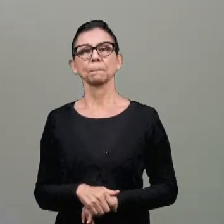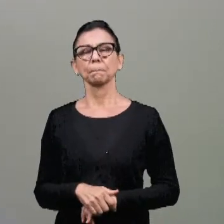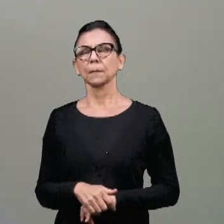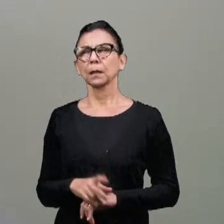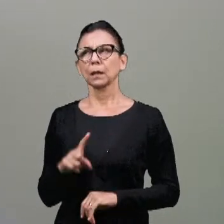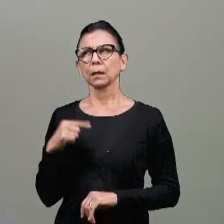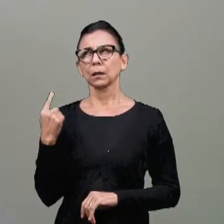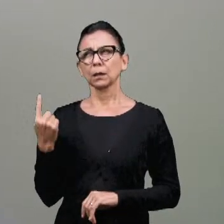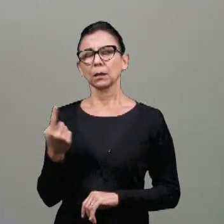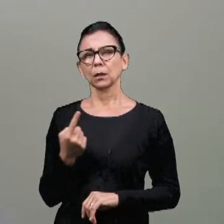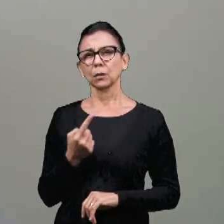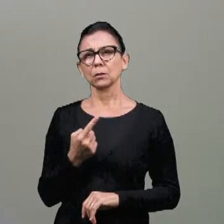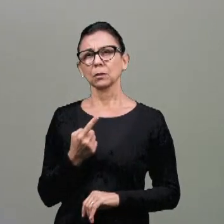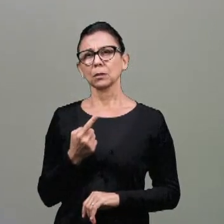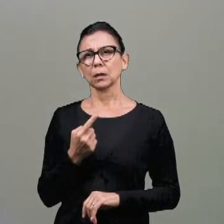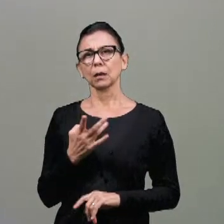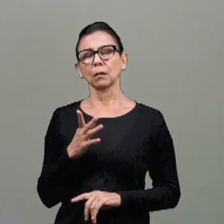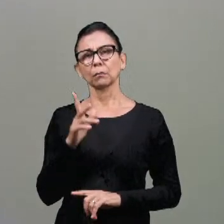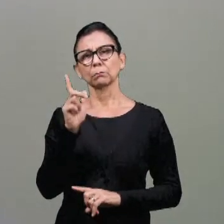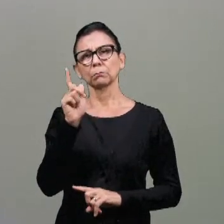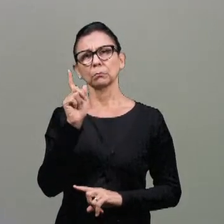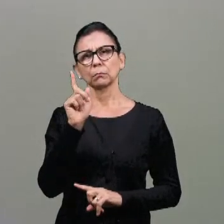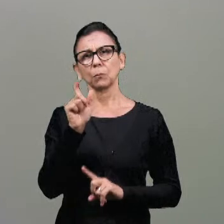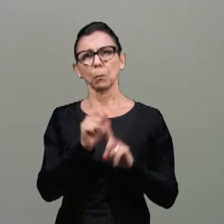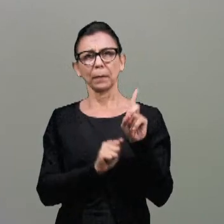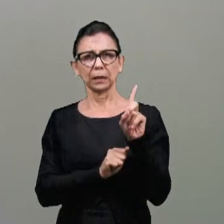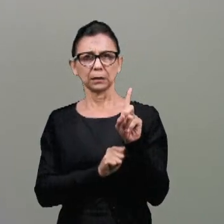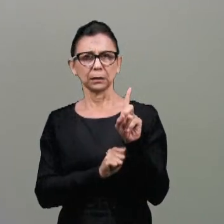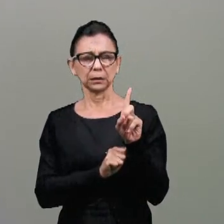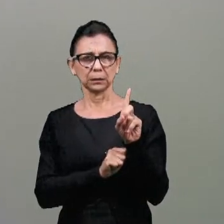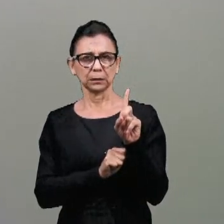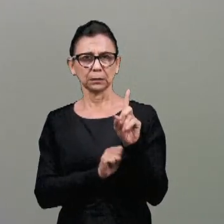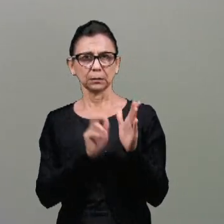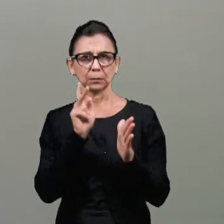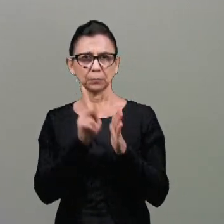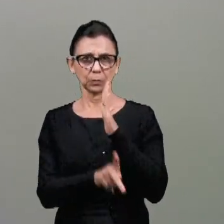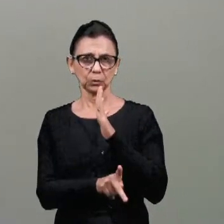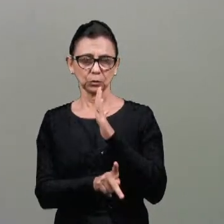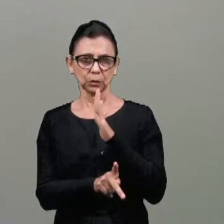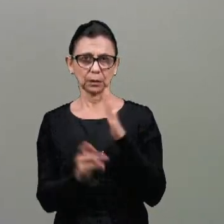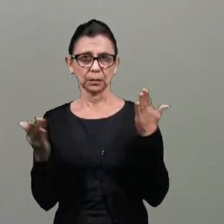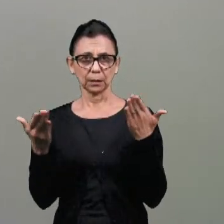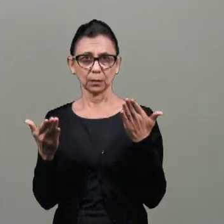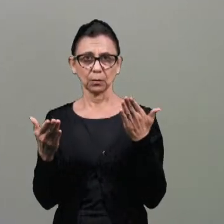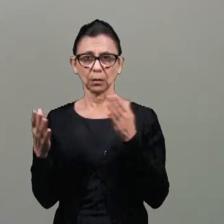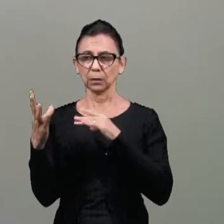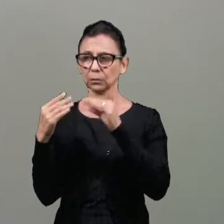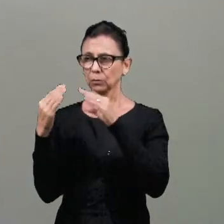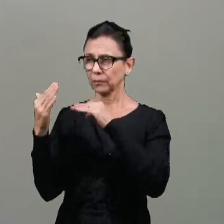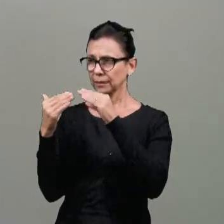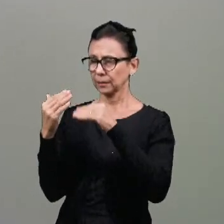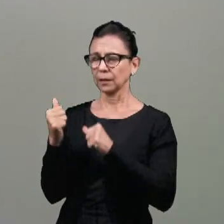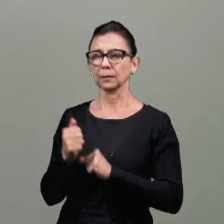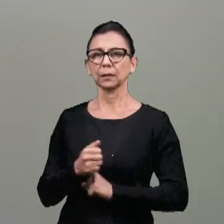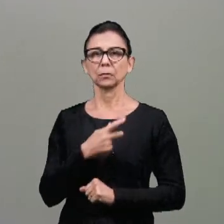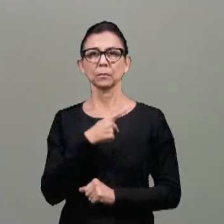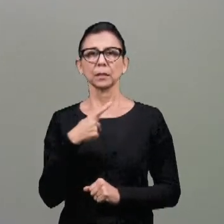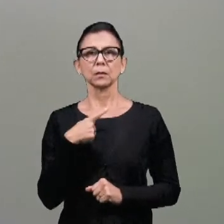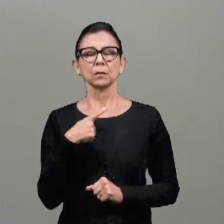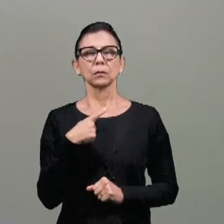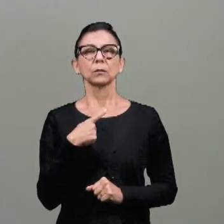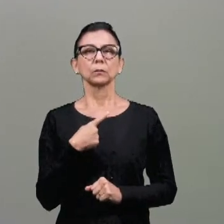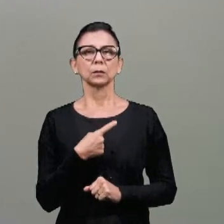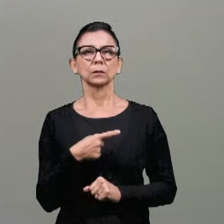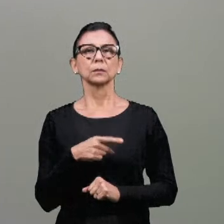já há mais de um mês, creio eu, com esse projeto que nós estamos agora de conversar com os pastores, um pouco